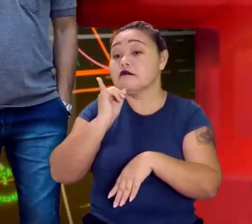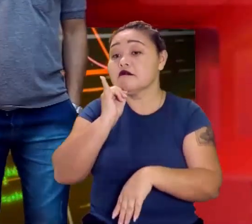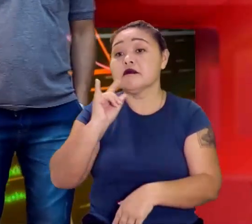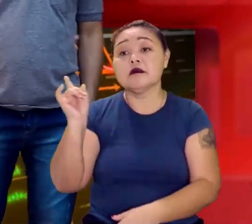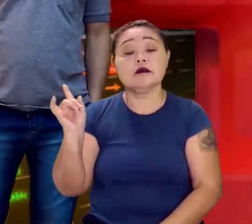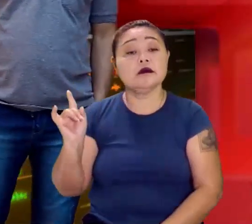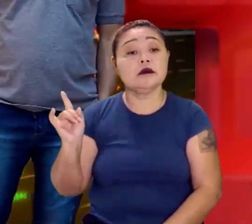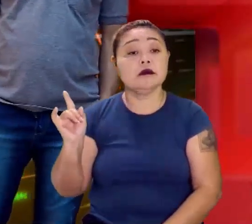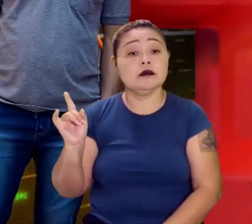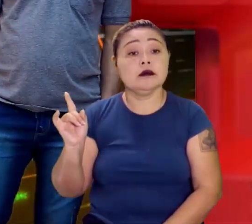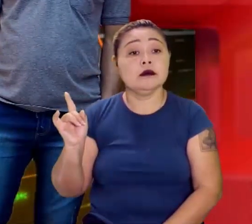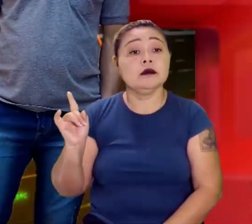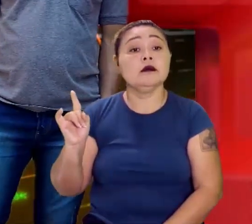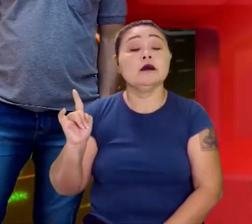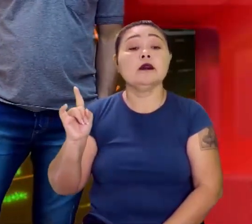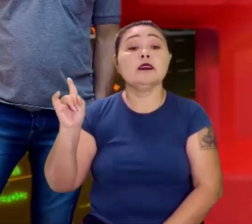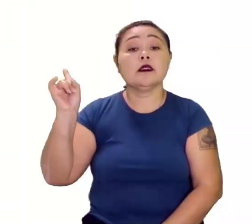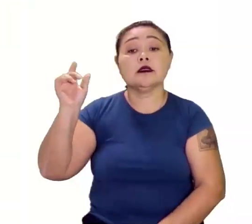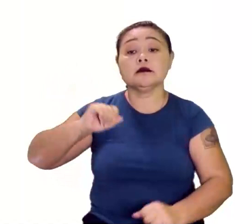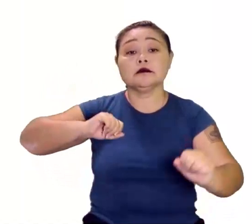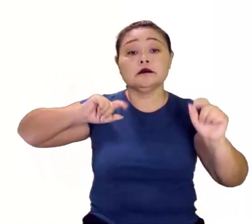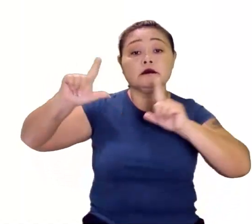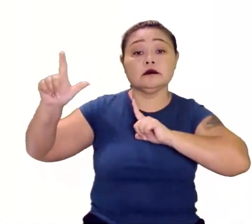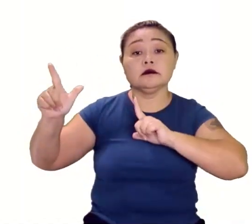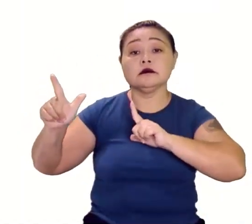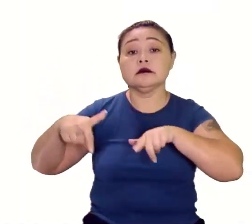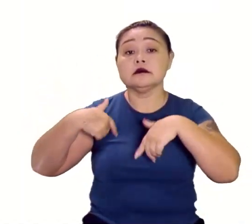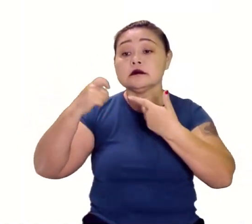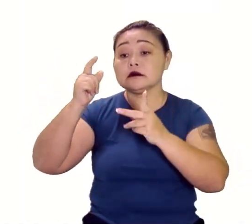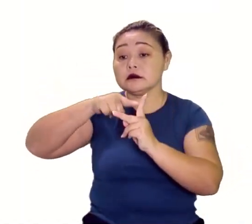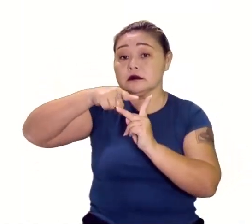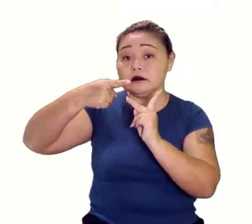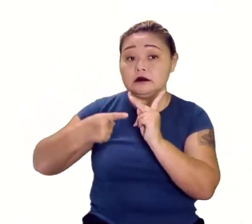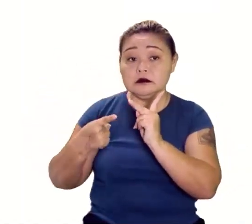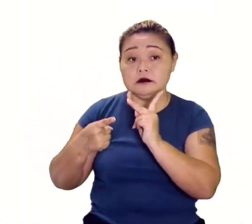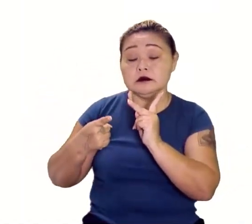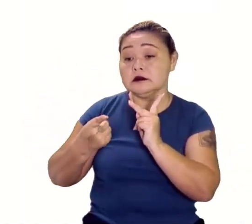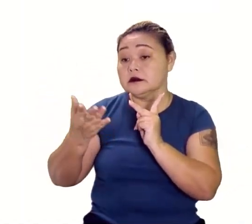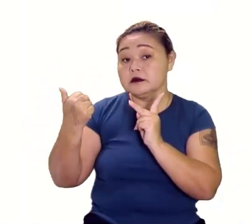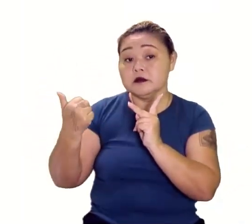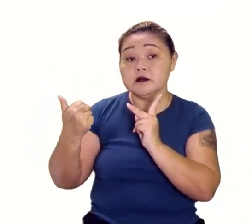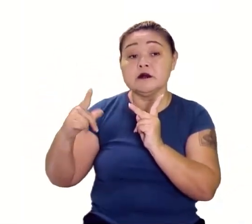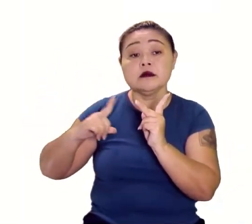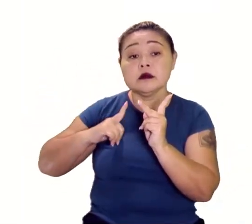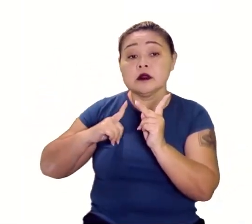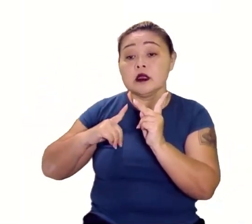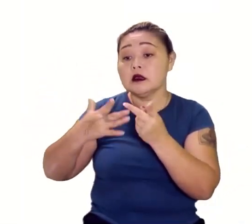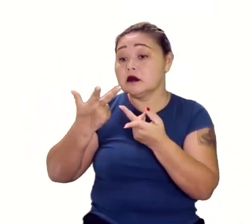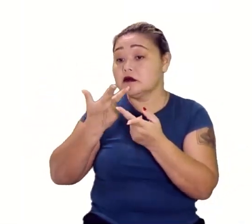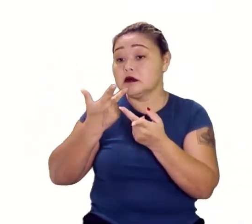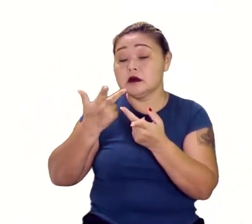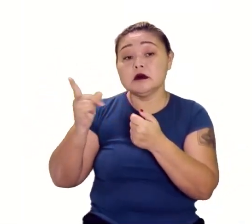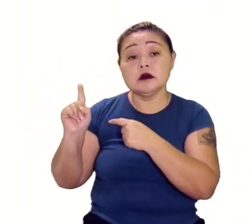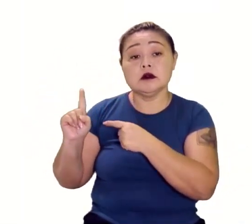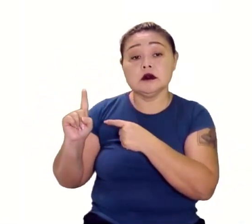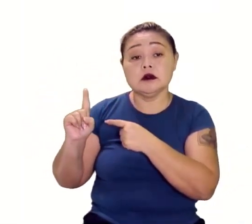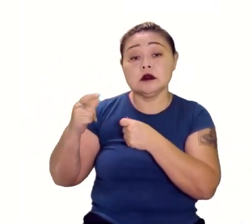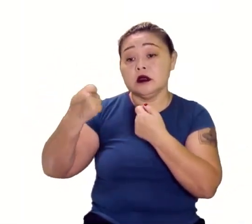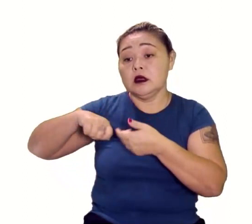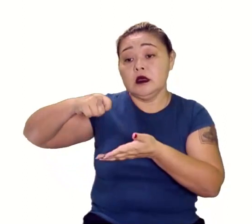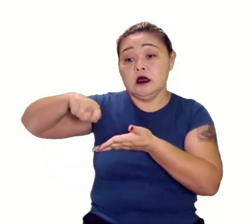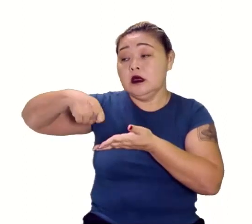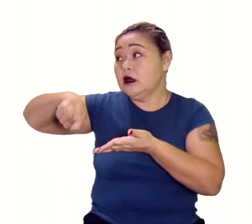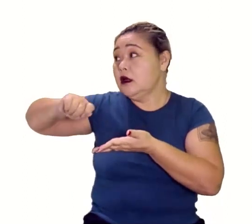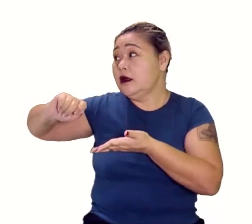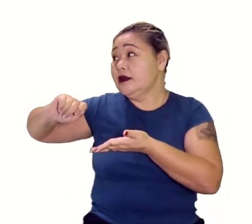lá. No slide, escreva como se lê as raízes a seguir. Vamos lá, a gente vai mais falar aqui, eu acho, Isso. né? Pra não precisar